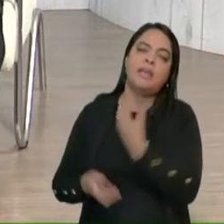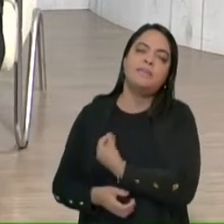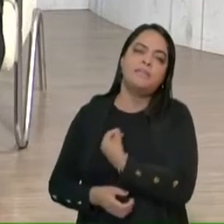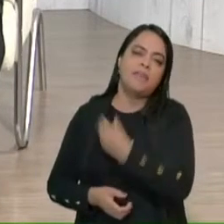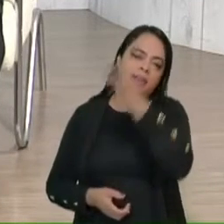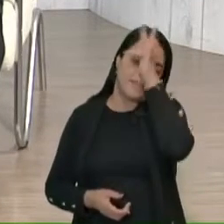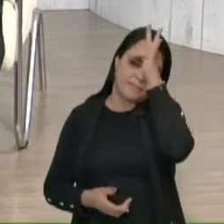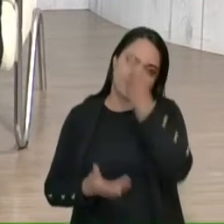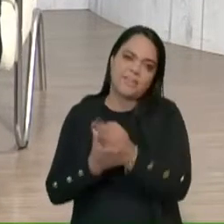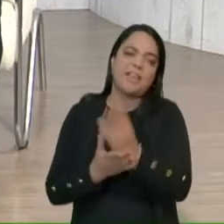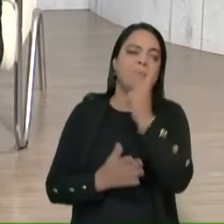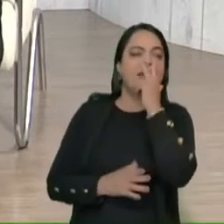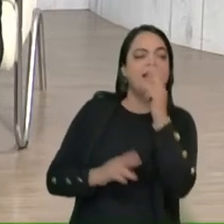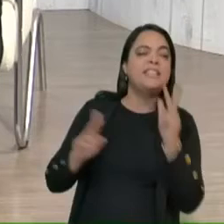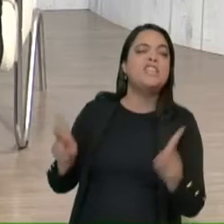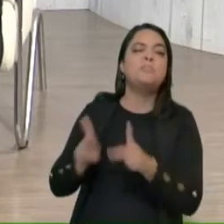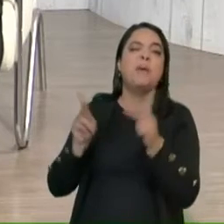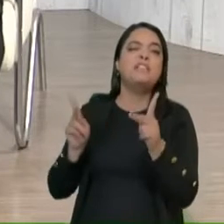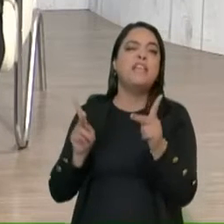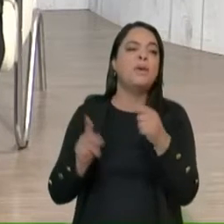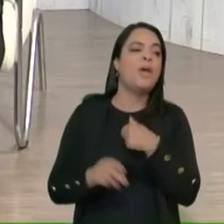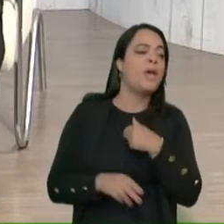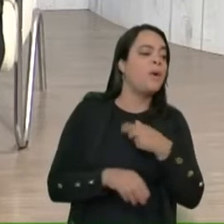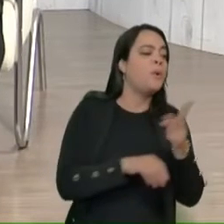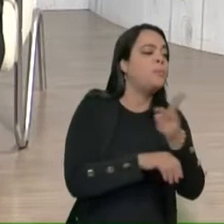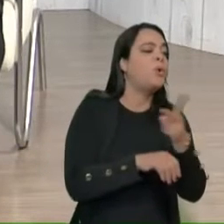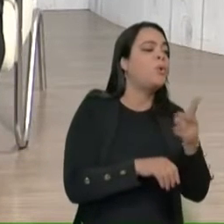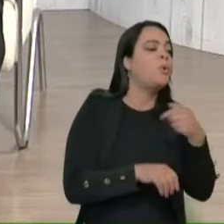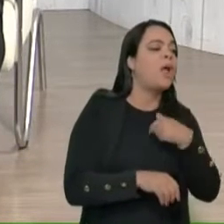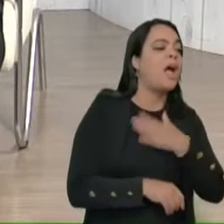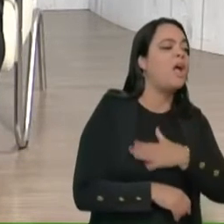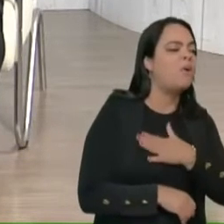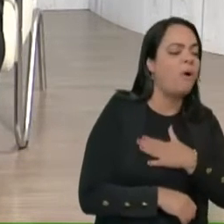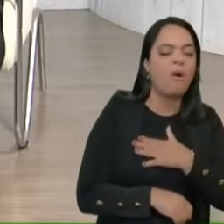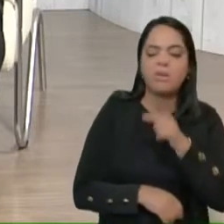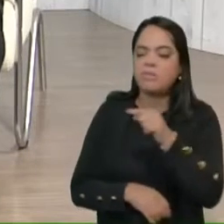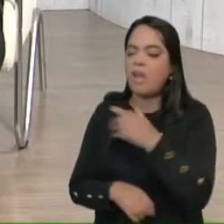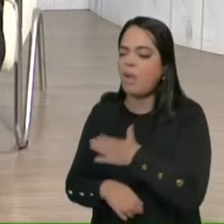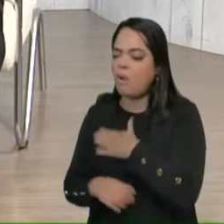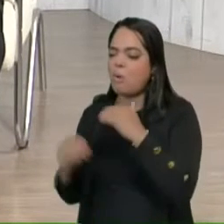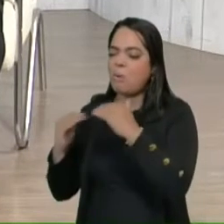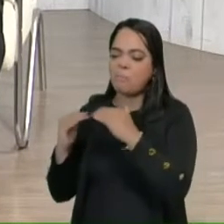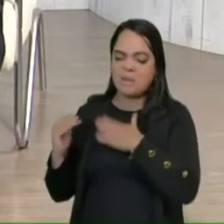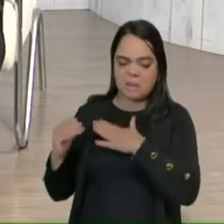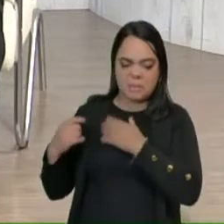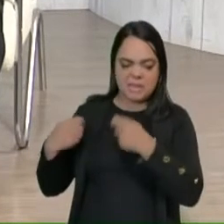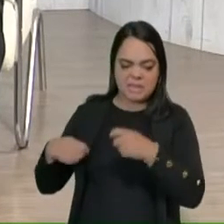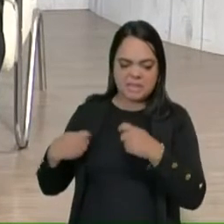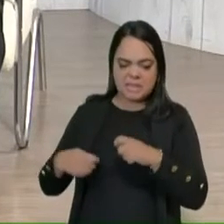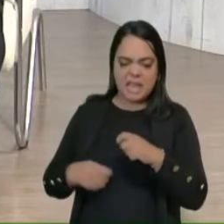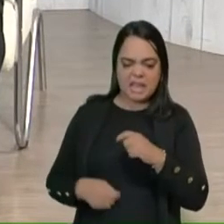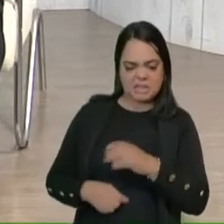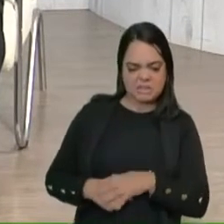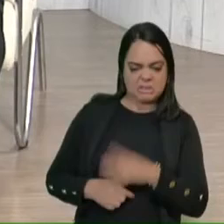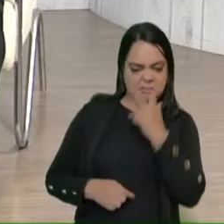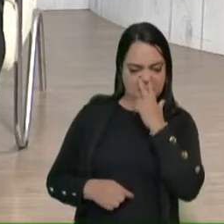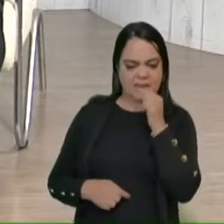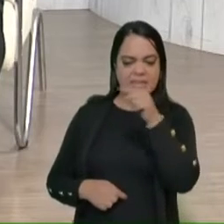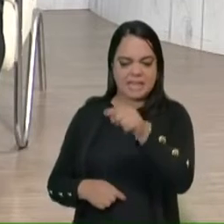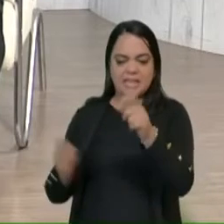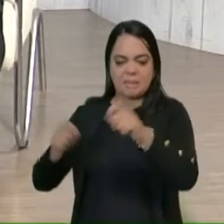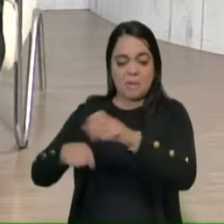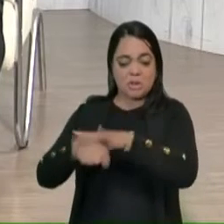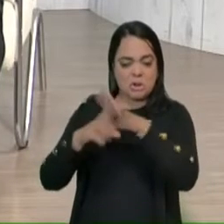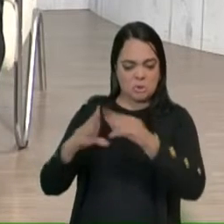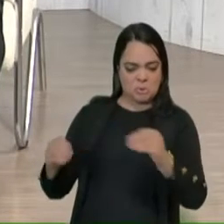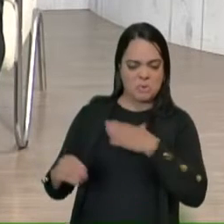como se fosse um shopping né eu vou onde me agrada Onde atende a minha necessidade onde me tem condições de me curar